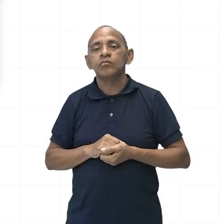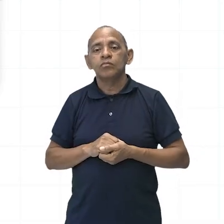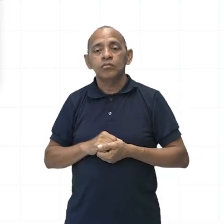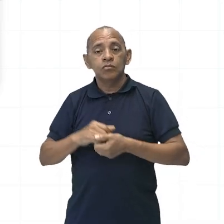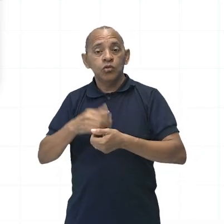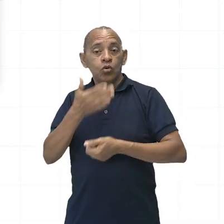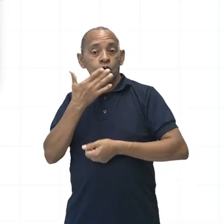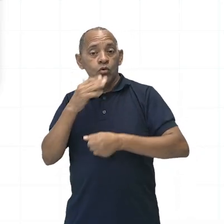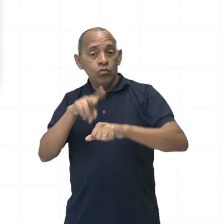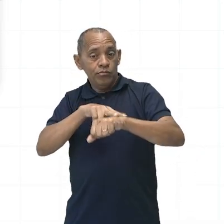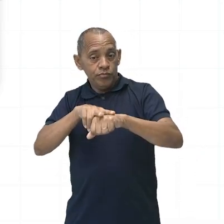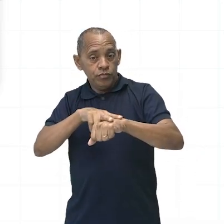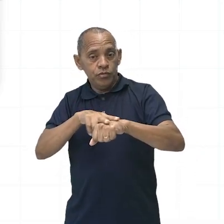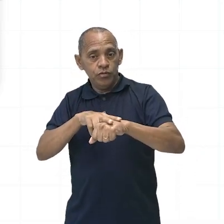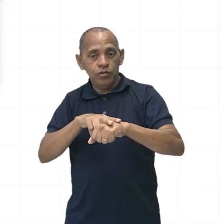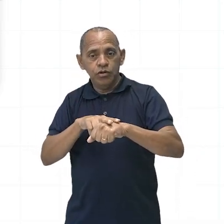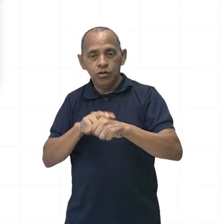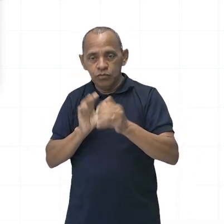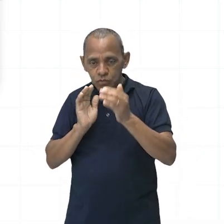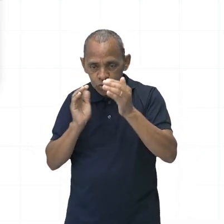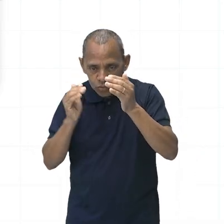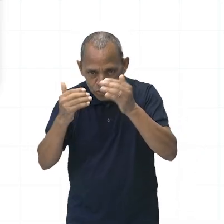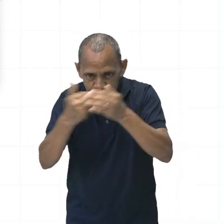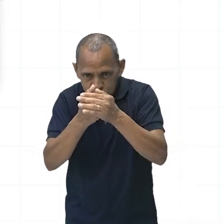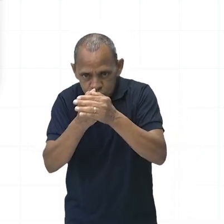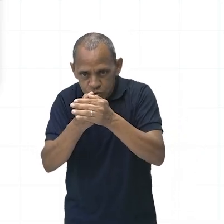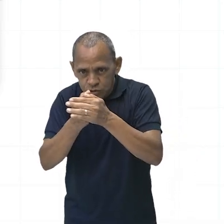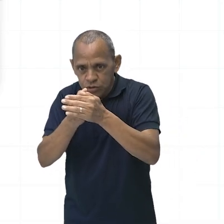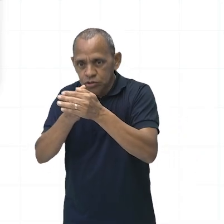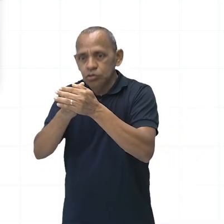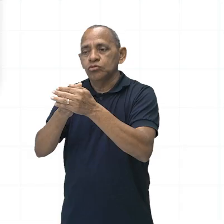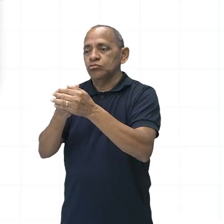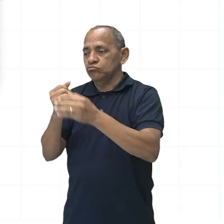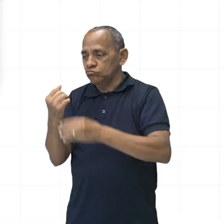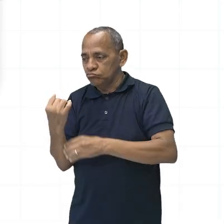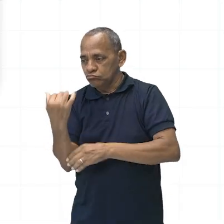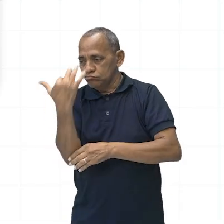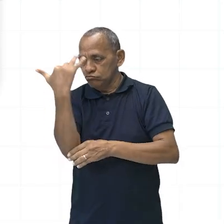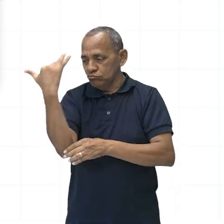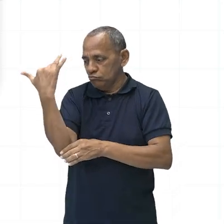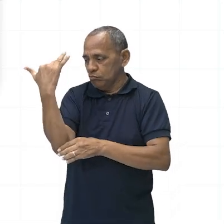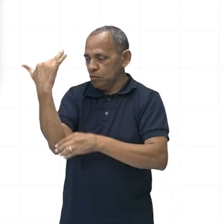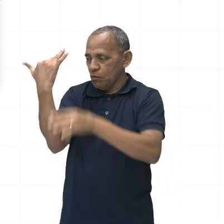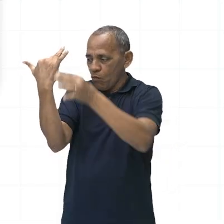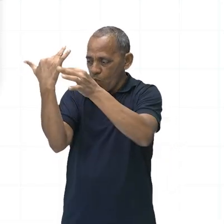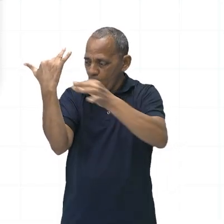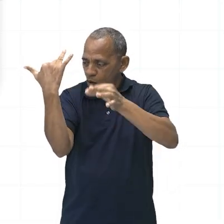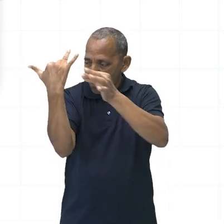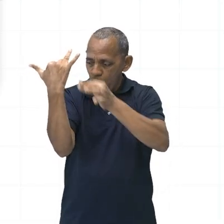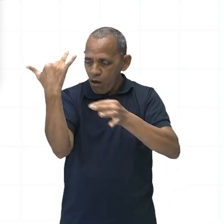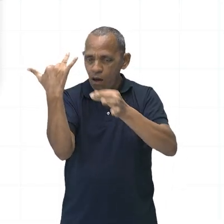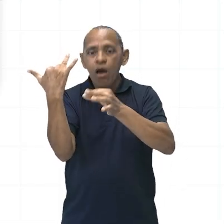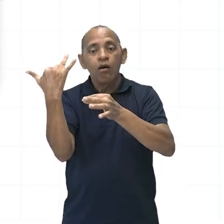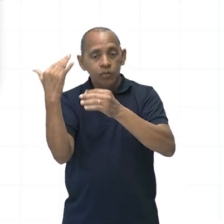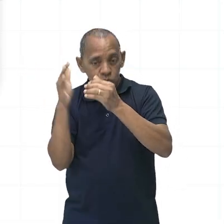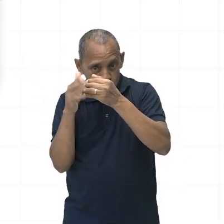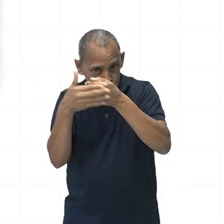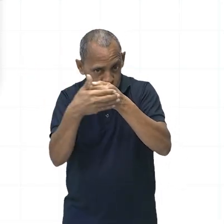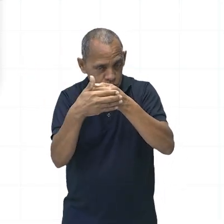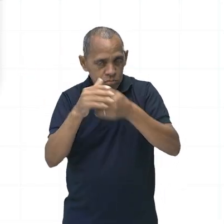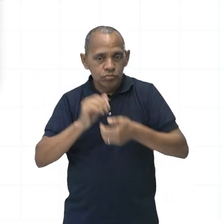ele fica camuflado nas folhagens também de coloração verde, fazendo com que ele fique aí, entre aspas,